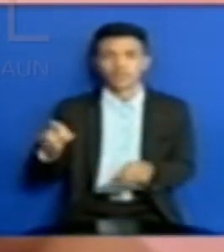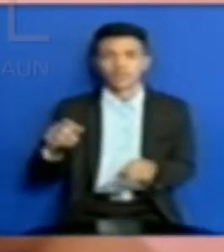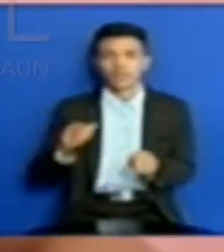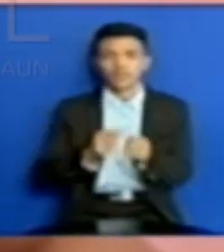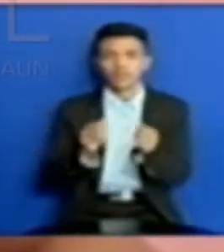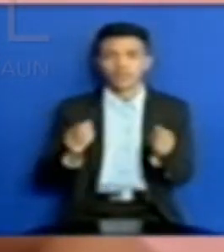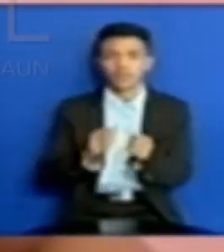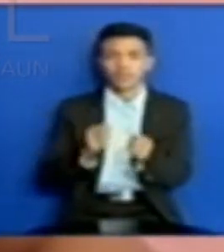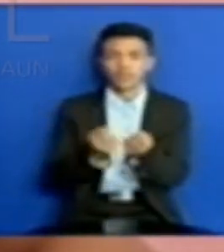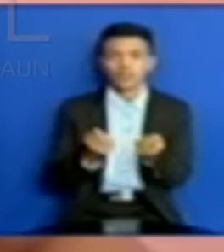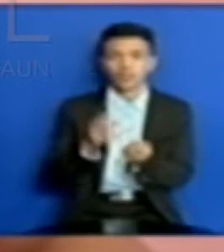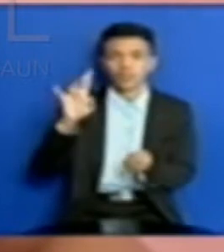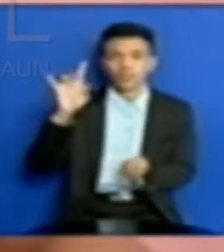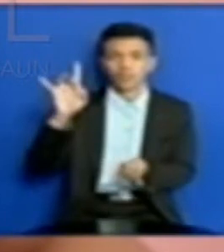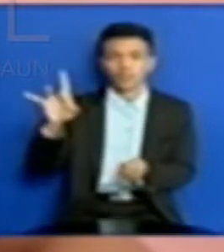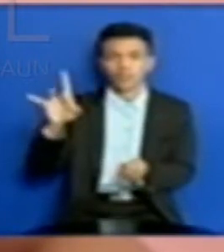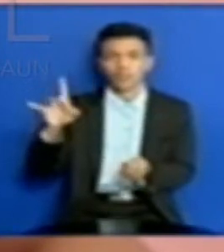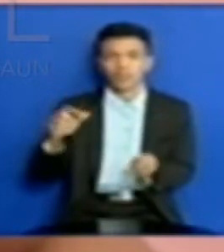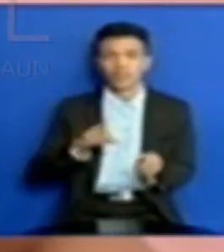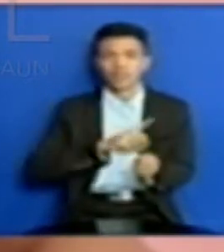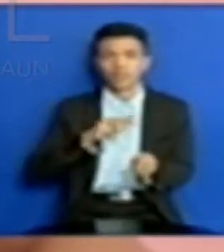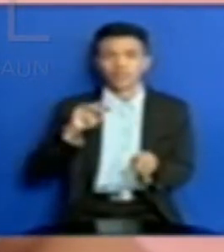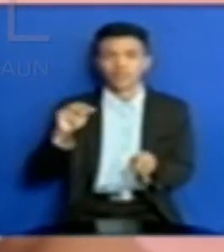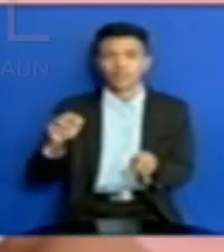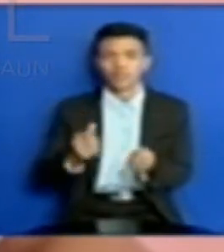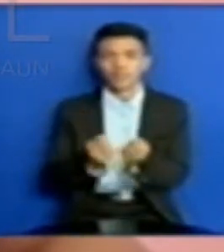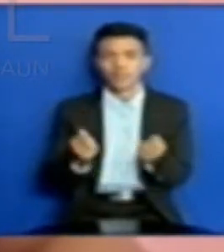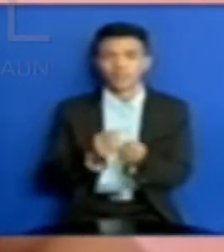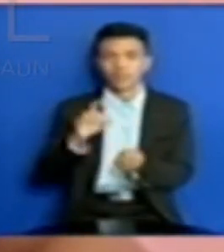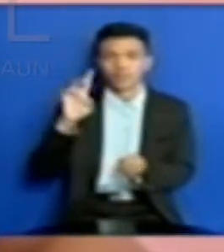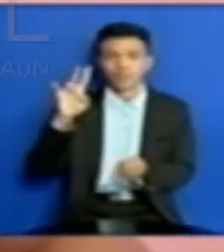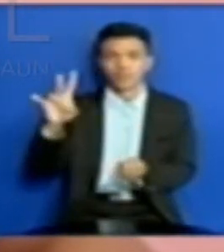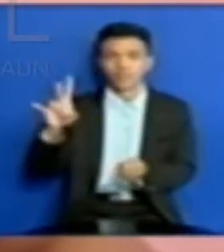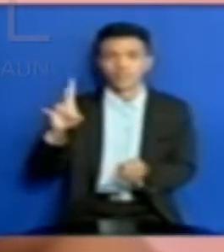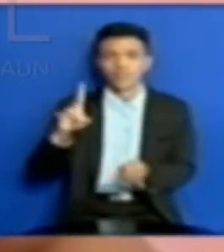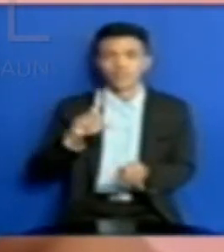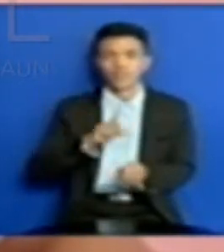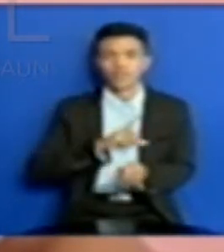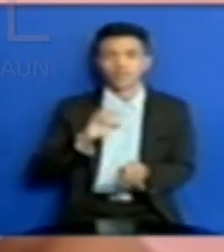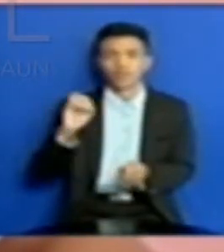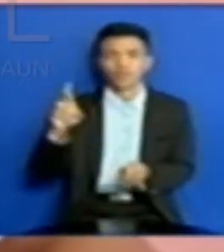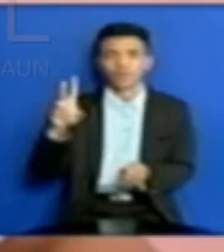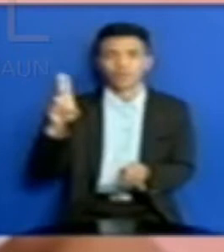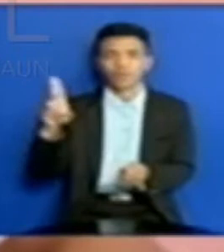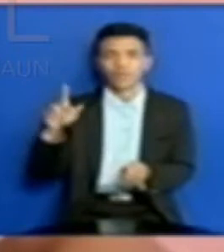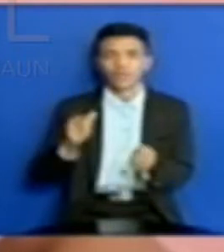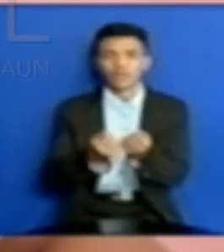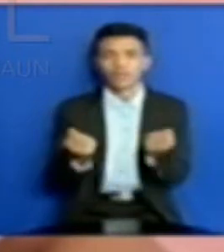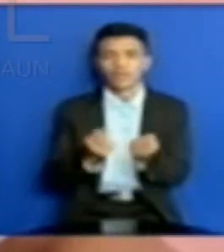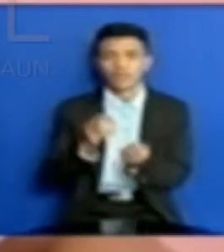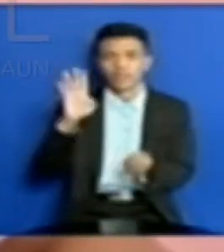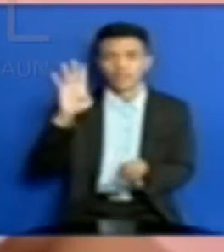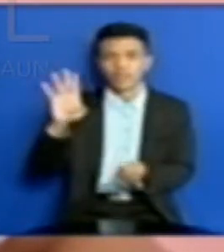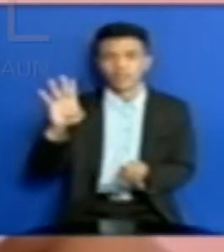administrativo Lauten e a aldeia Valu, e posto administrativo de Luru e a aldeia Haas. Portanto, e dene somos a mutu, que